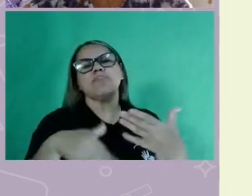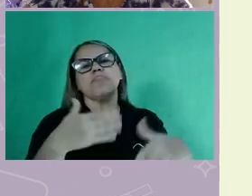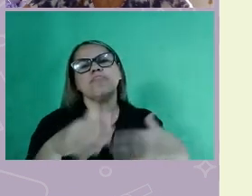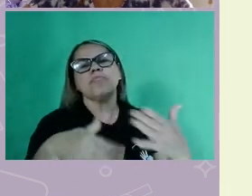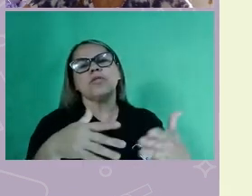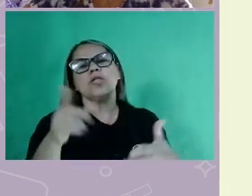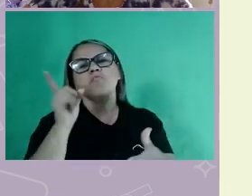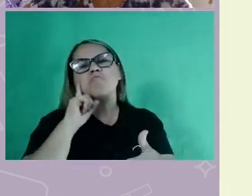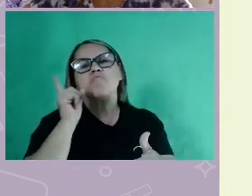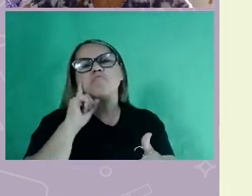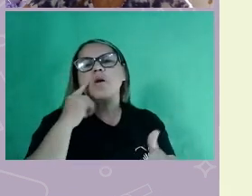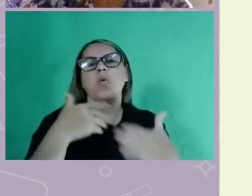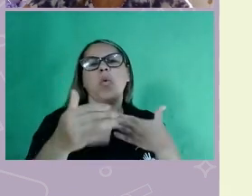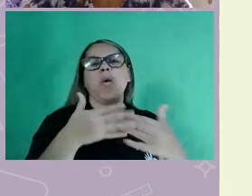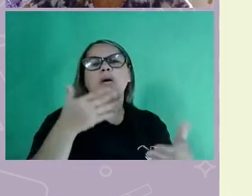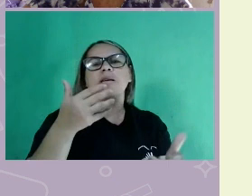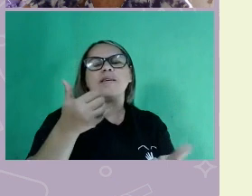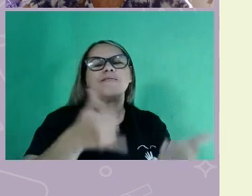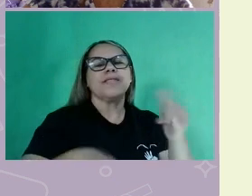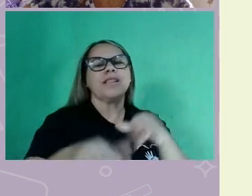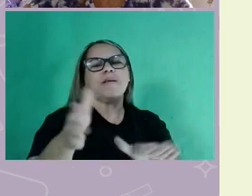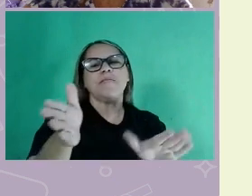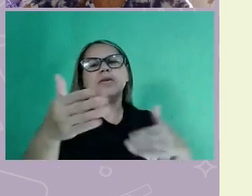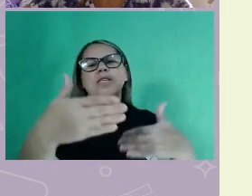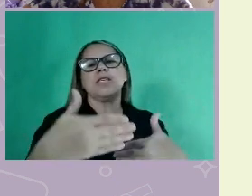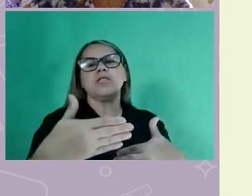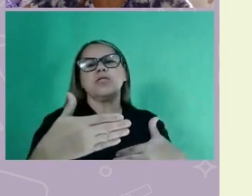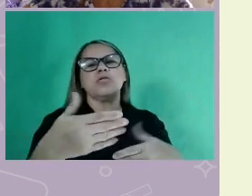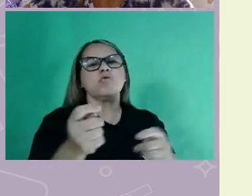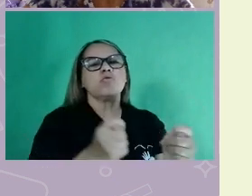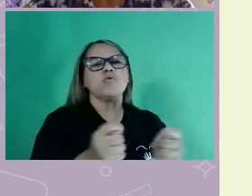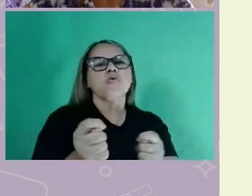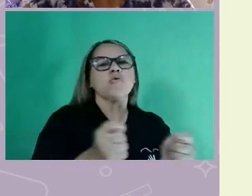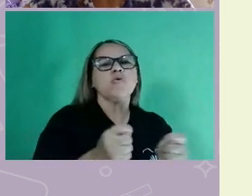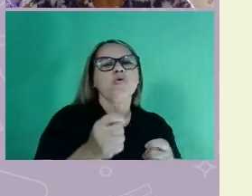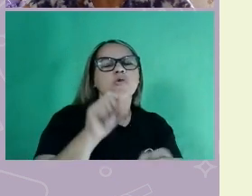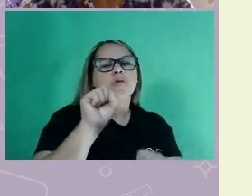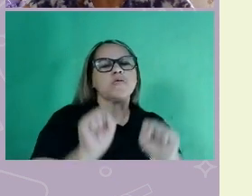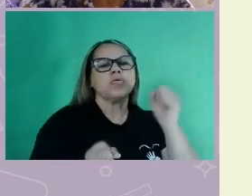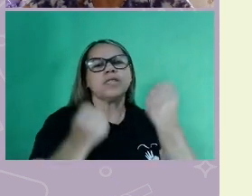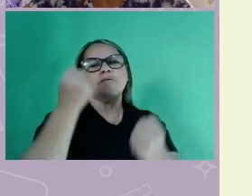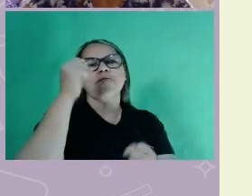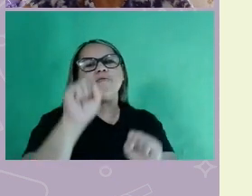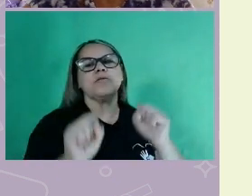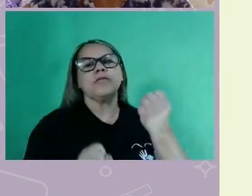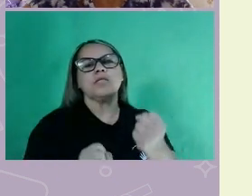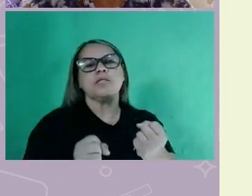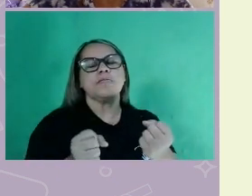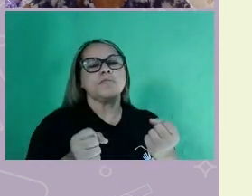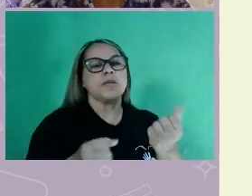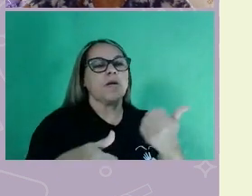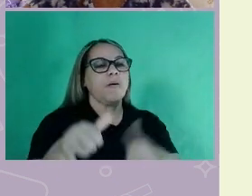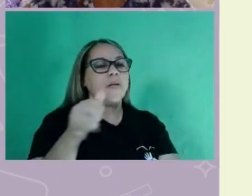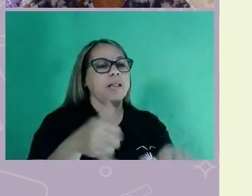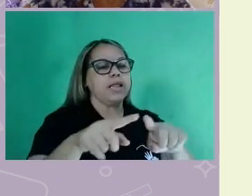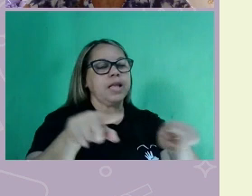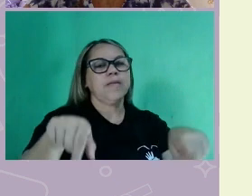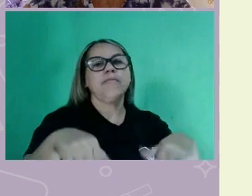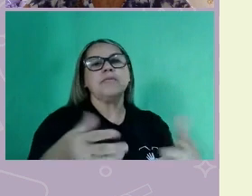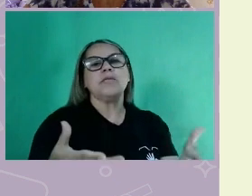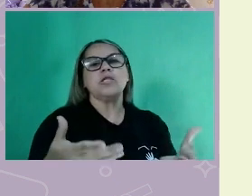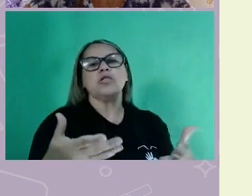rotineiro em qualquer laboratório de controle em uma indústria química o laboratório industrial de uma usina